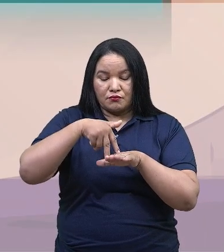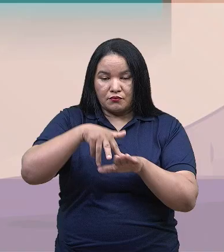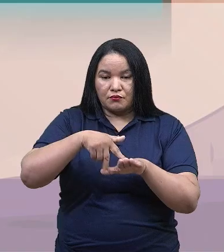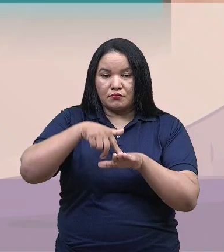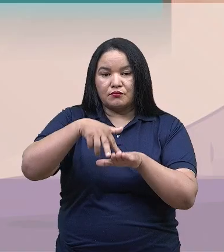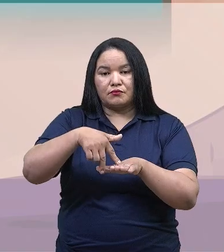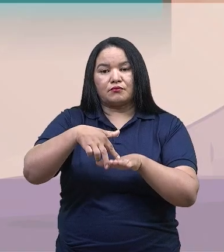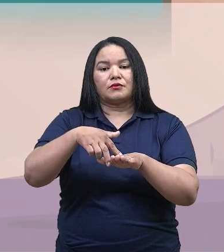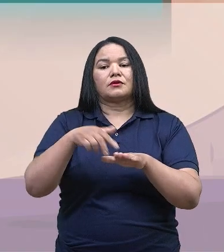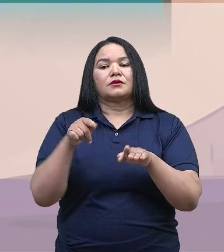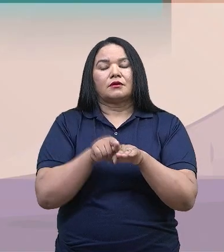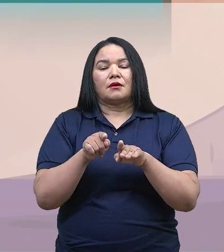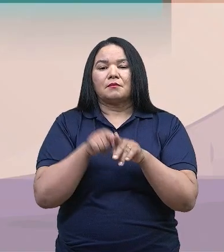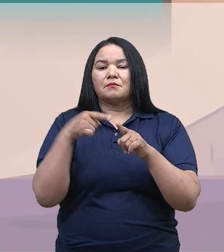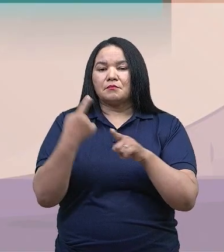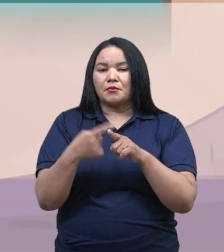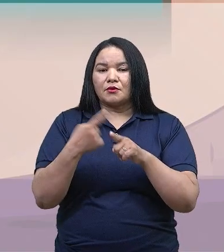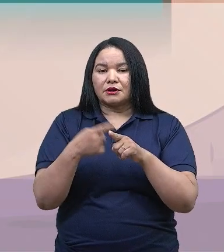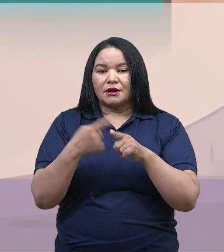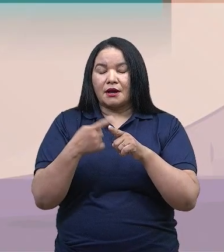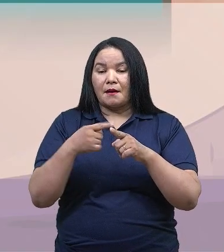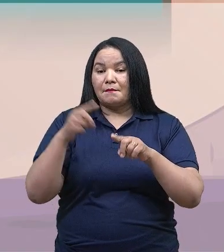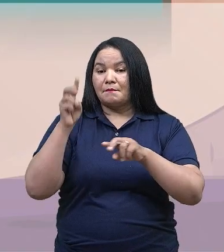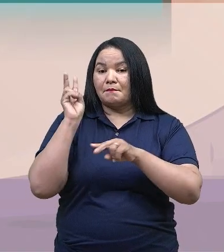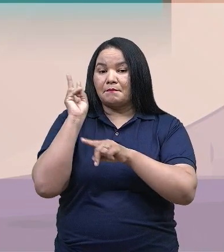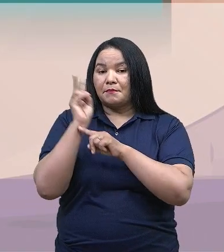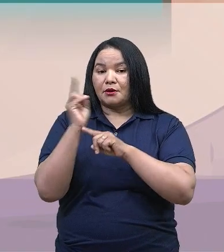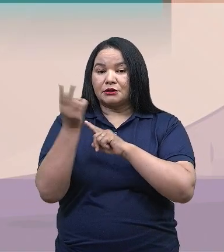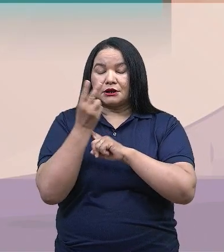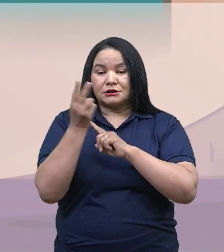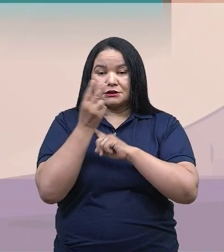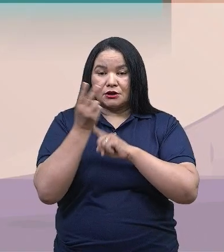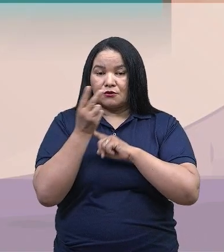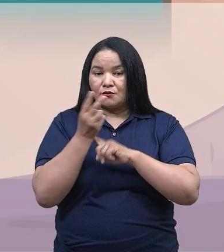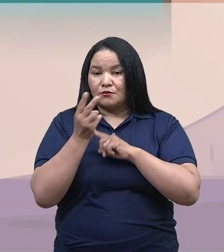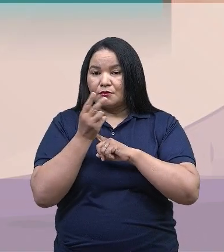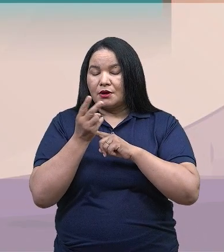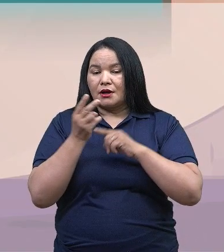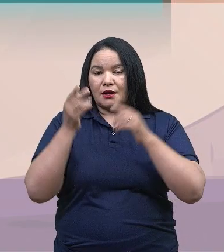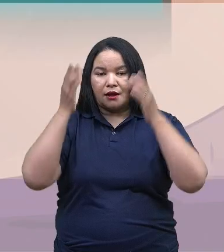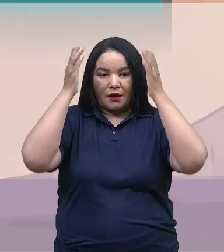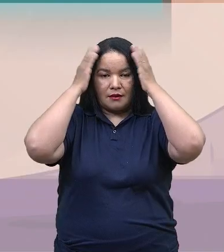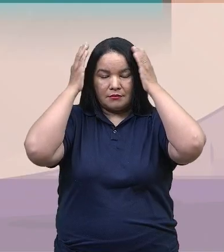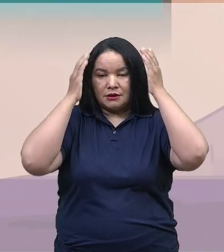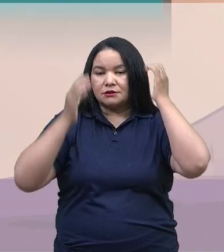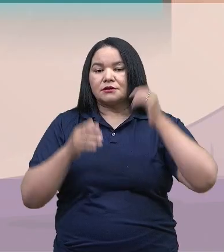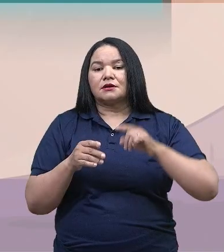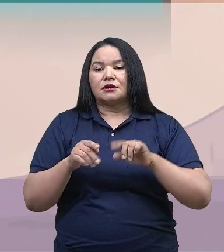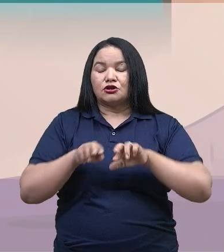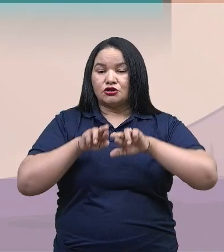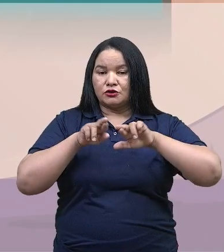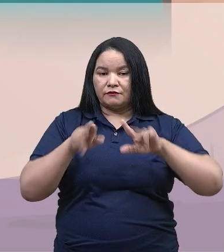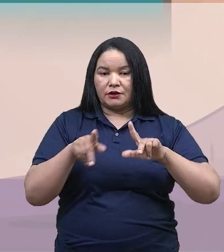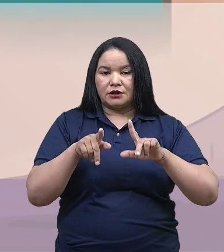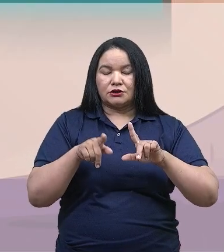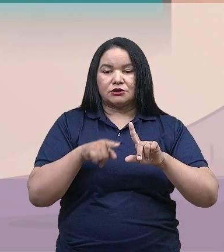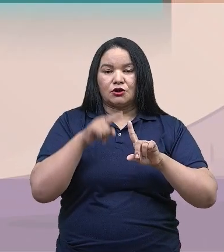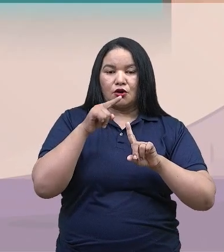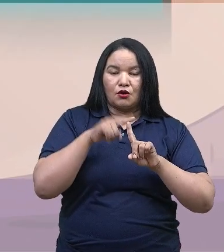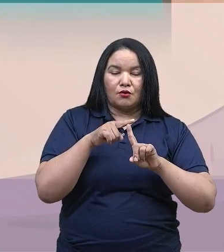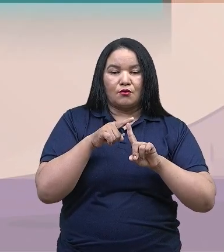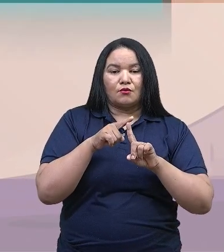mais por conta da aerodinâmica, então ele vai ter aquela aba aqui para trás. Já o de skate não, ele vai fechar a nuca,